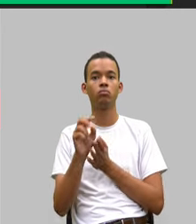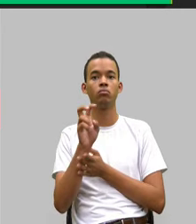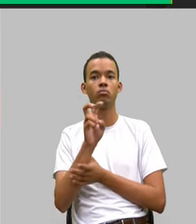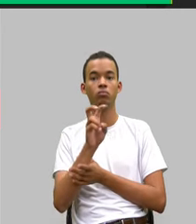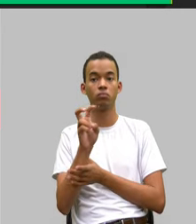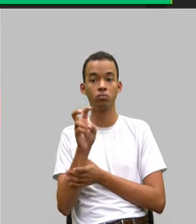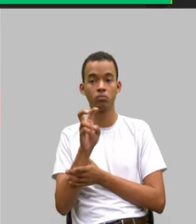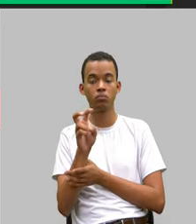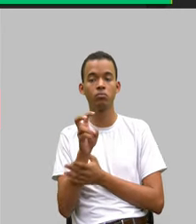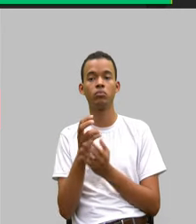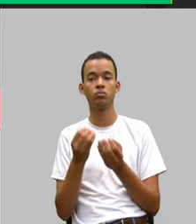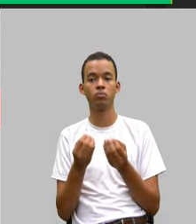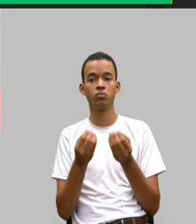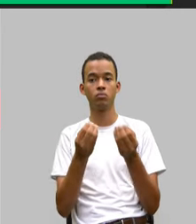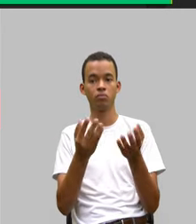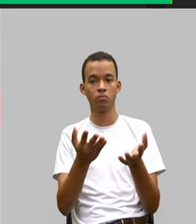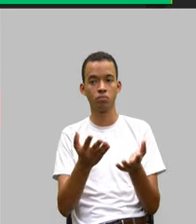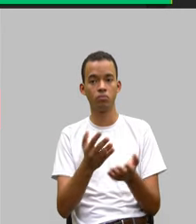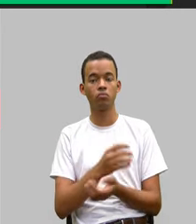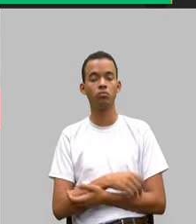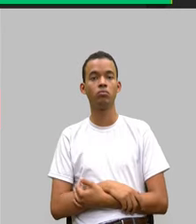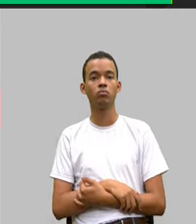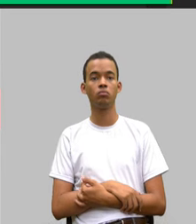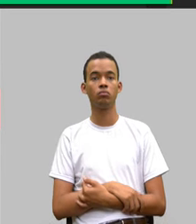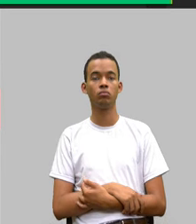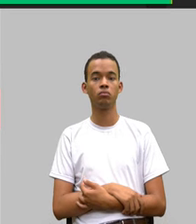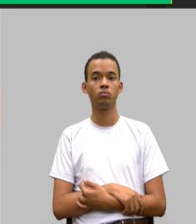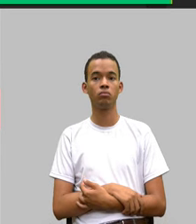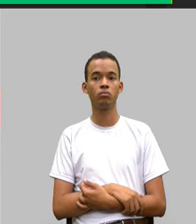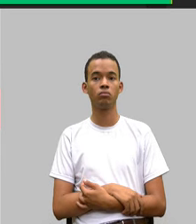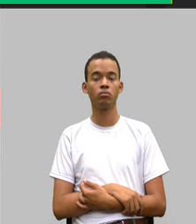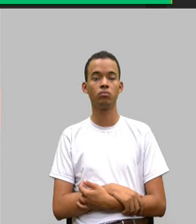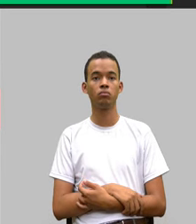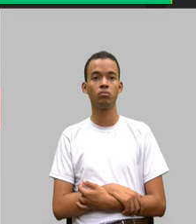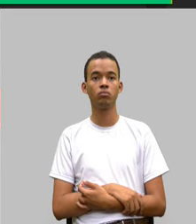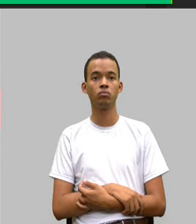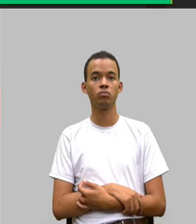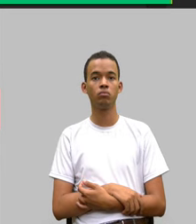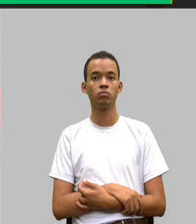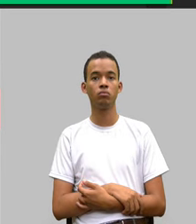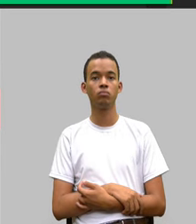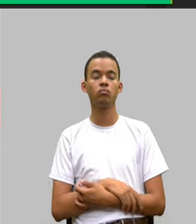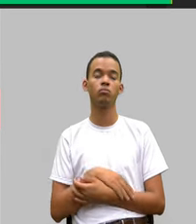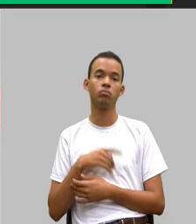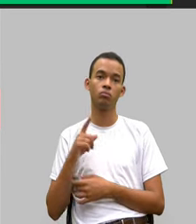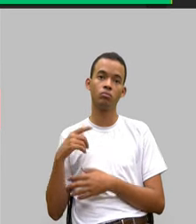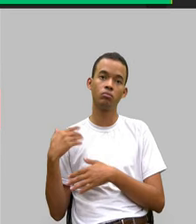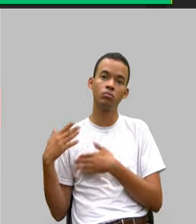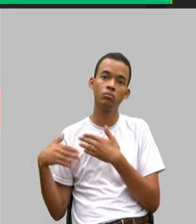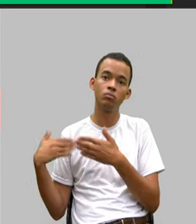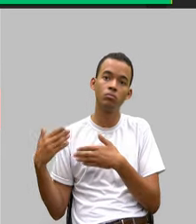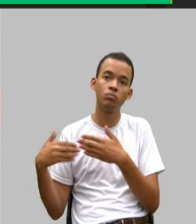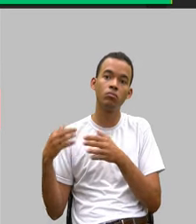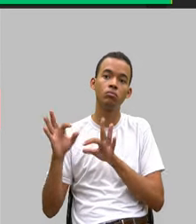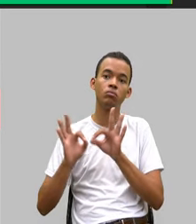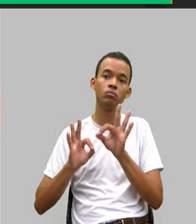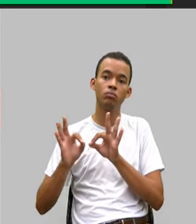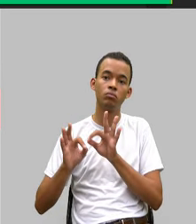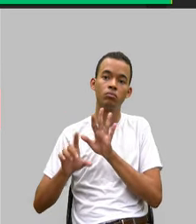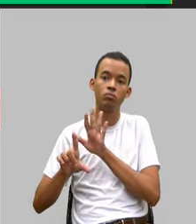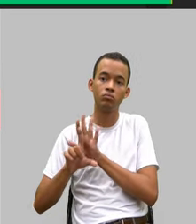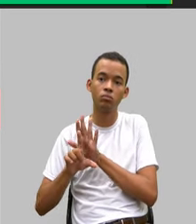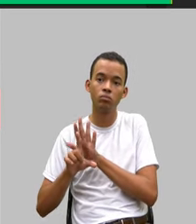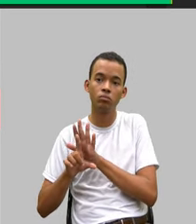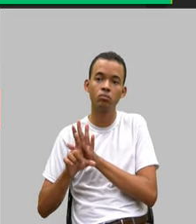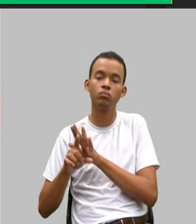artigos eh talvez porque a gente esteja diante aí né de um processo aí de regulamentação de um processo